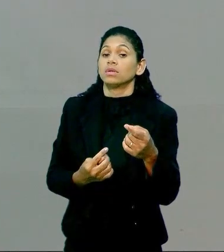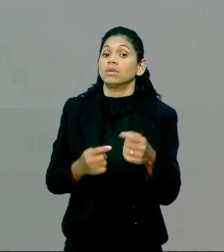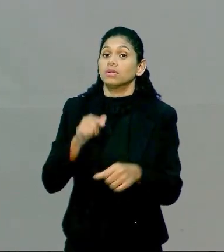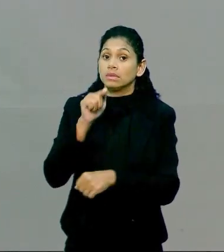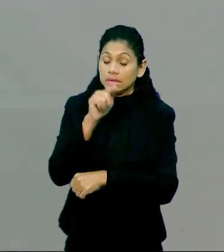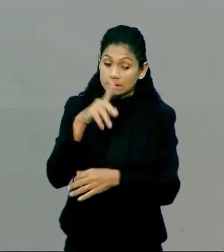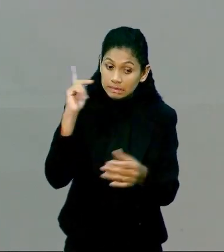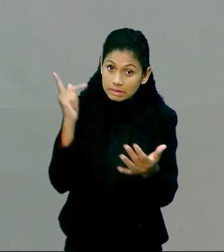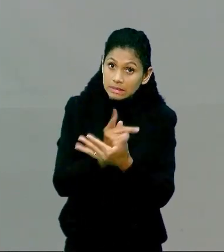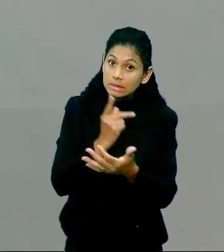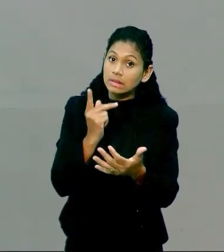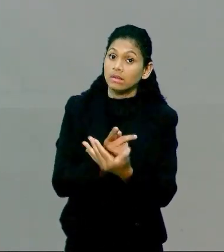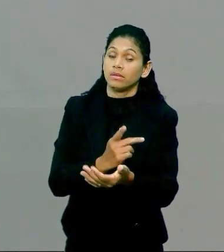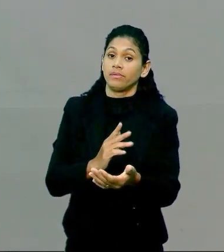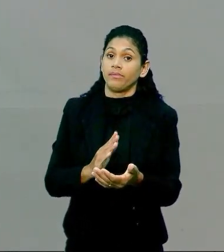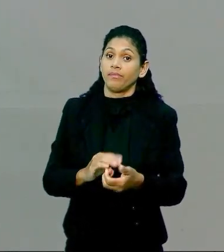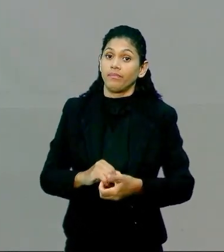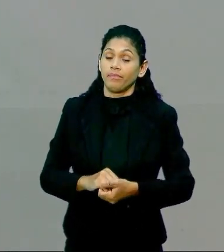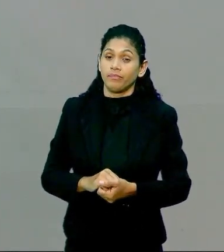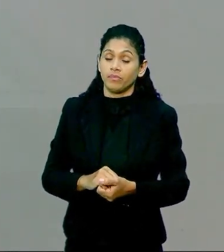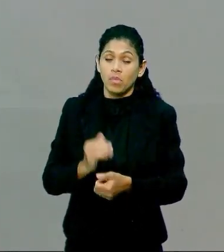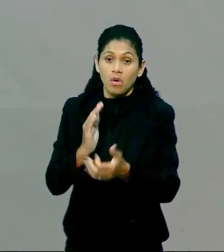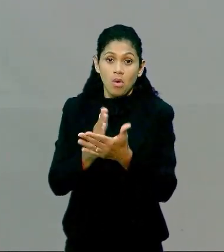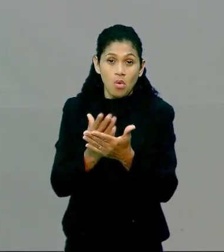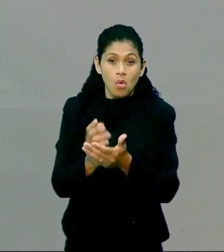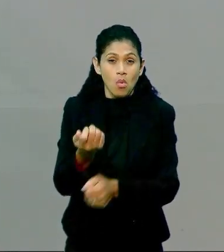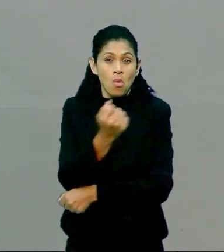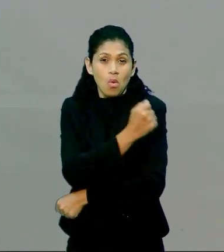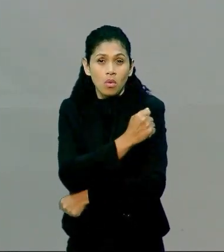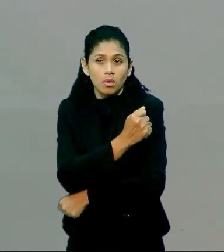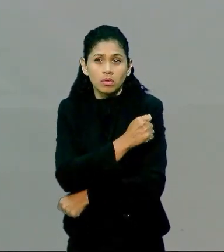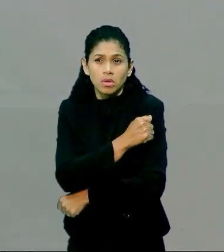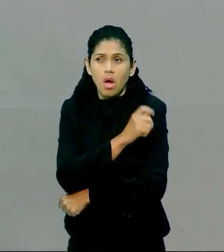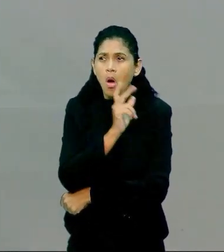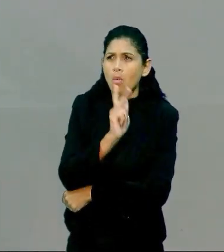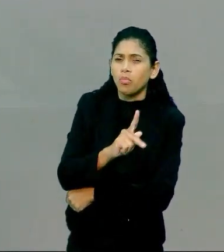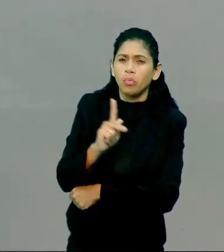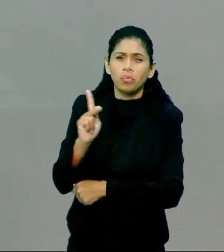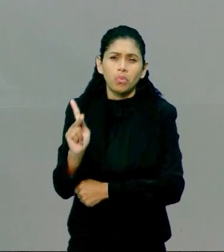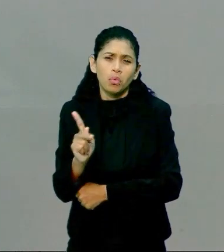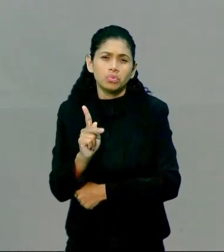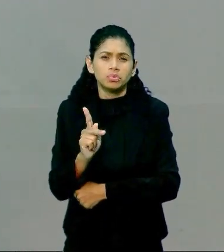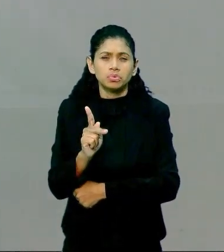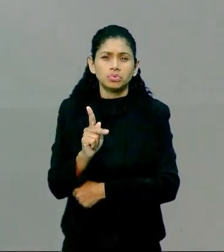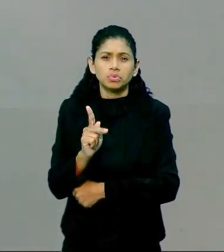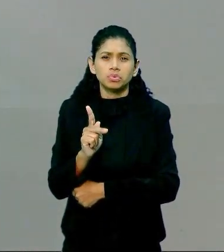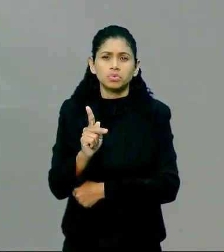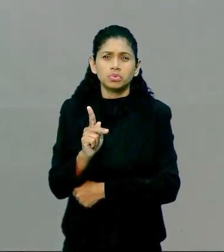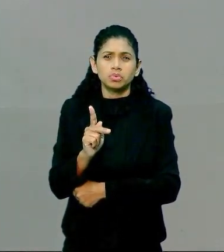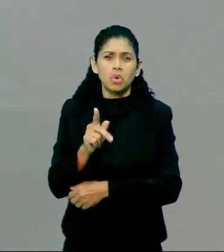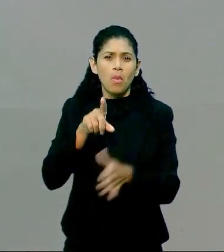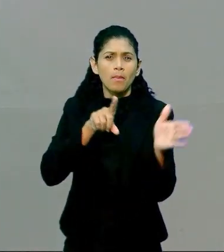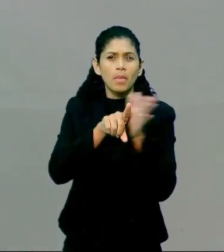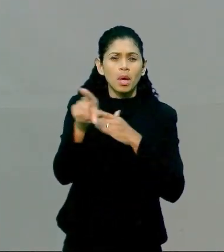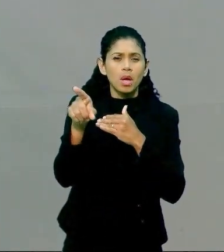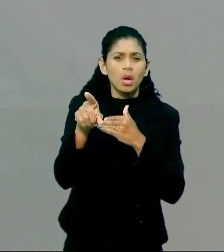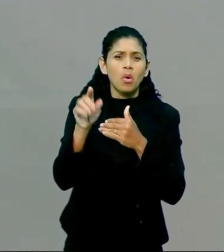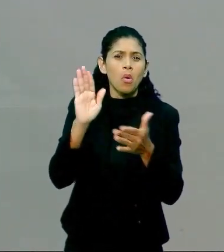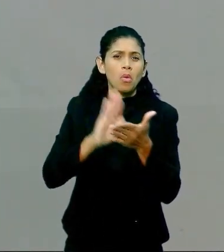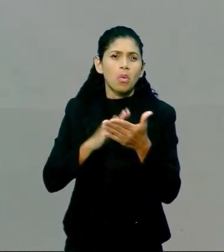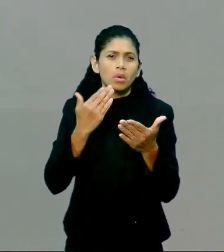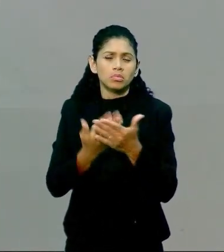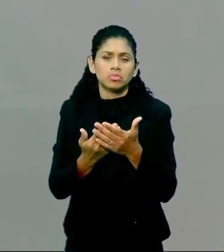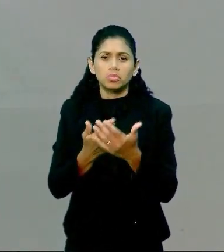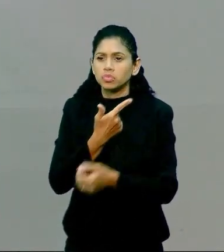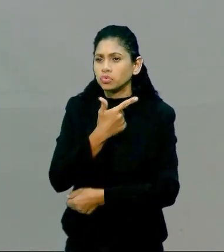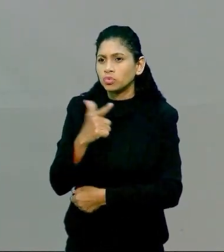né? Então, muitos alunos dizem assim, professor, para as questões de interpretação, não existe certo